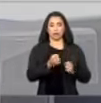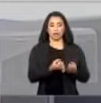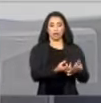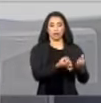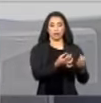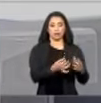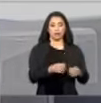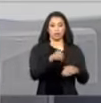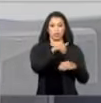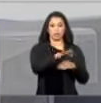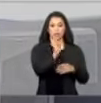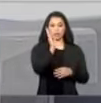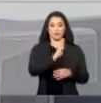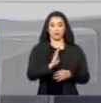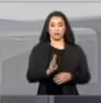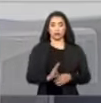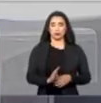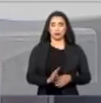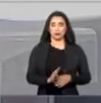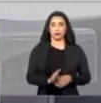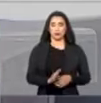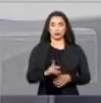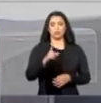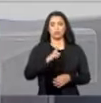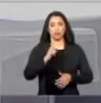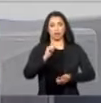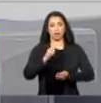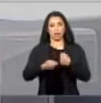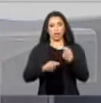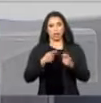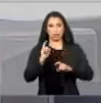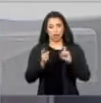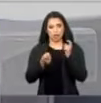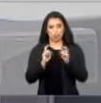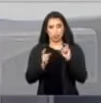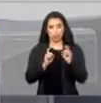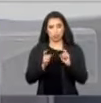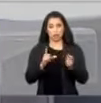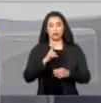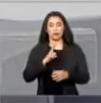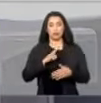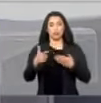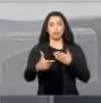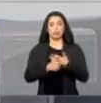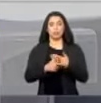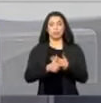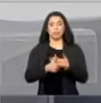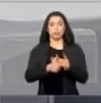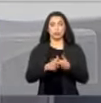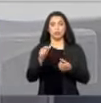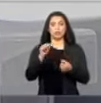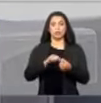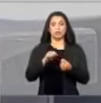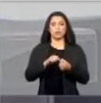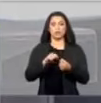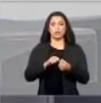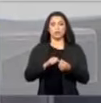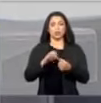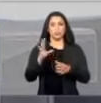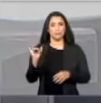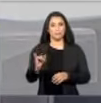Órgão de Estado, estável, com autonomia administrativa, coube a ela o papel de executora das tarefas mais